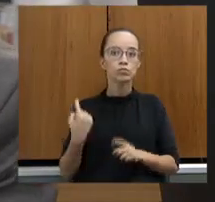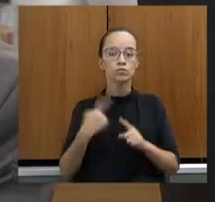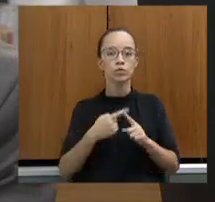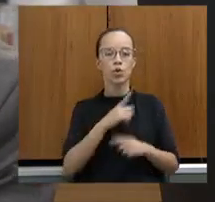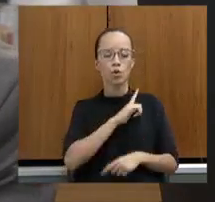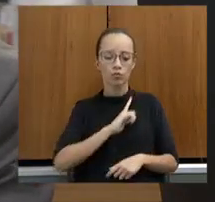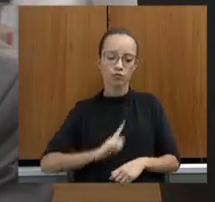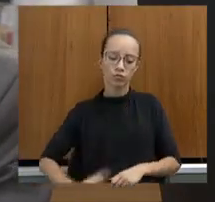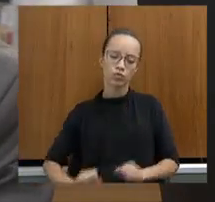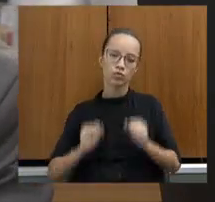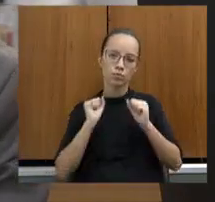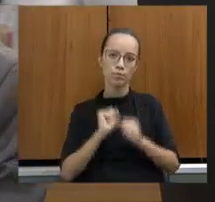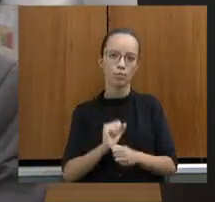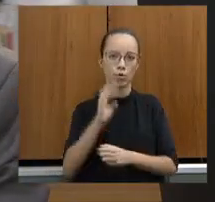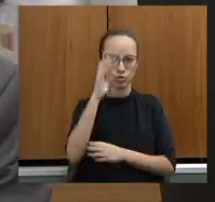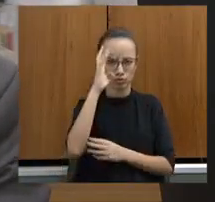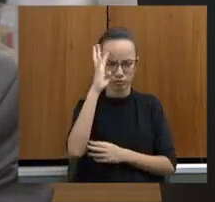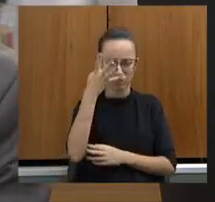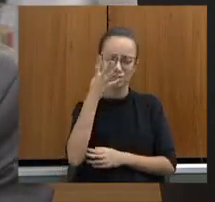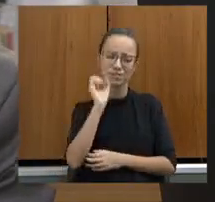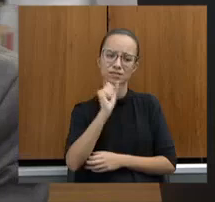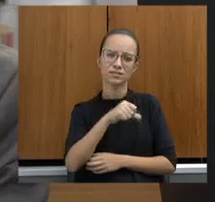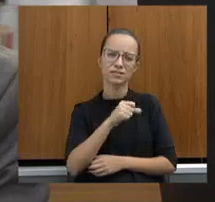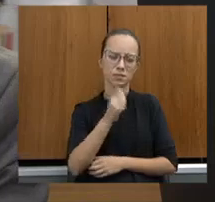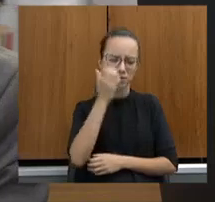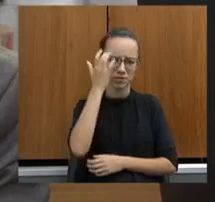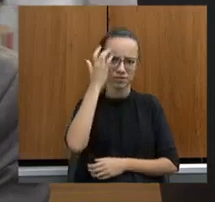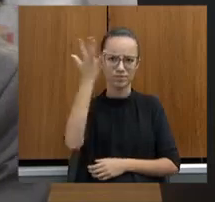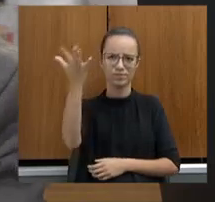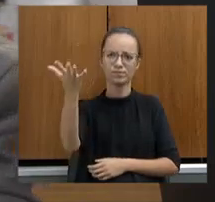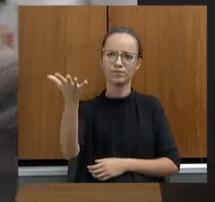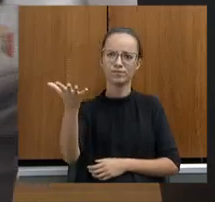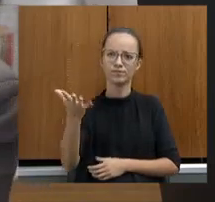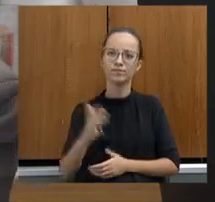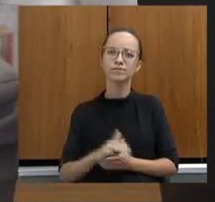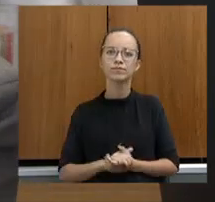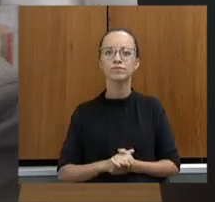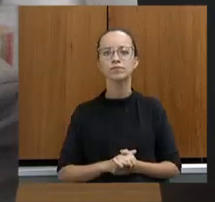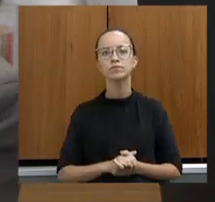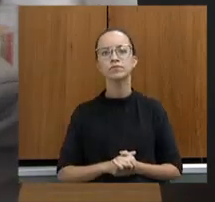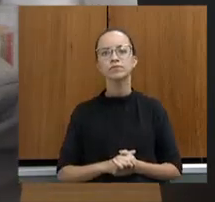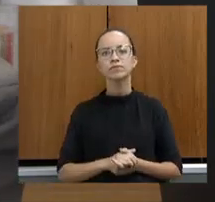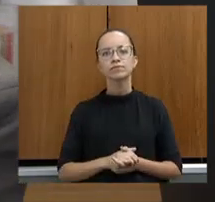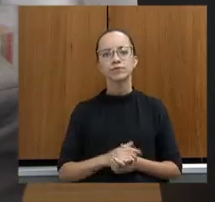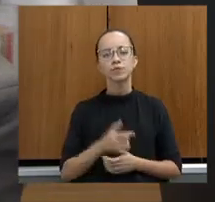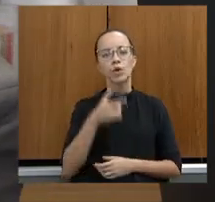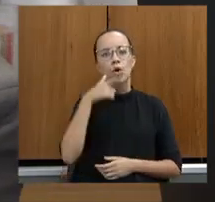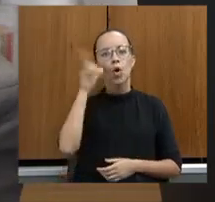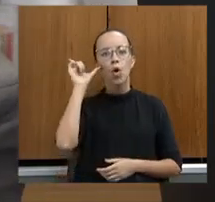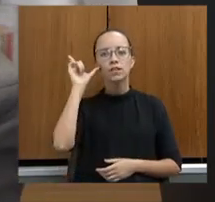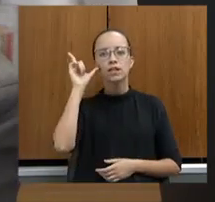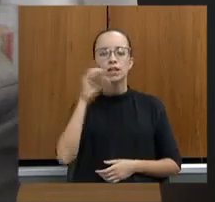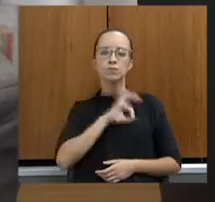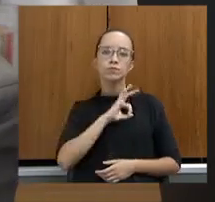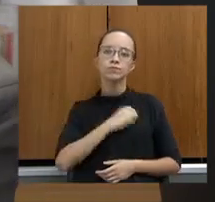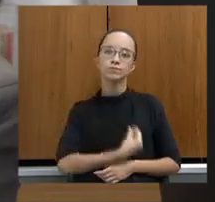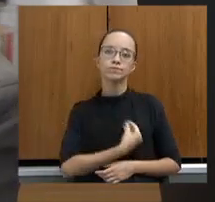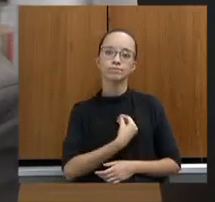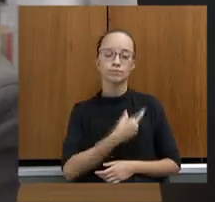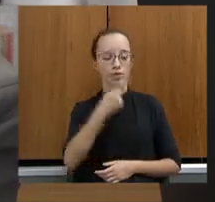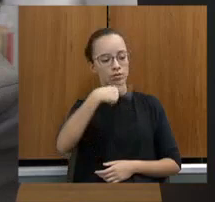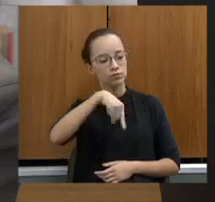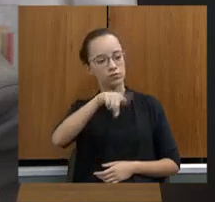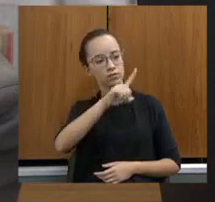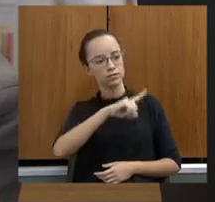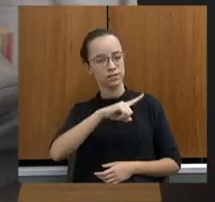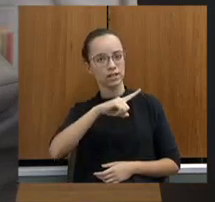pode resolver algumas questões aqui de forma muito mais fáceis eu disse que é o sexo de polícia que tiveram aqui ontem Olha quando vocês resolvem os